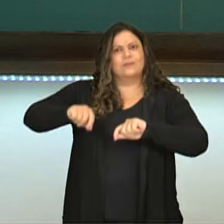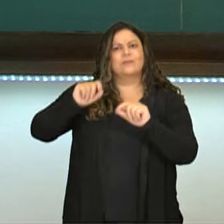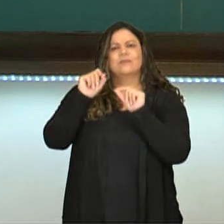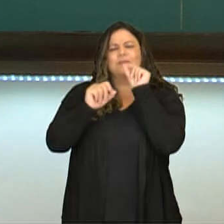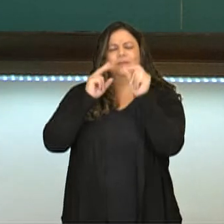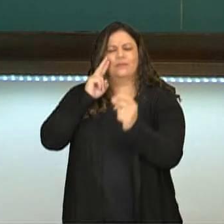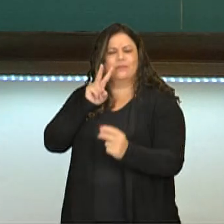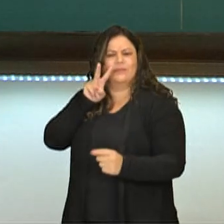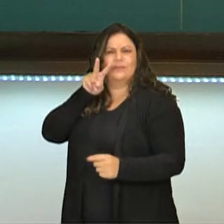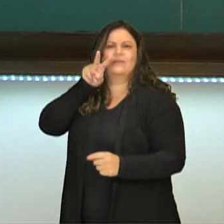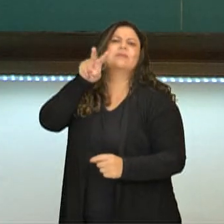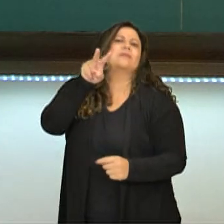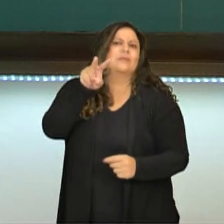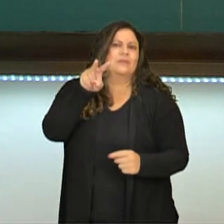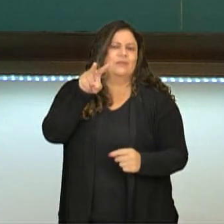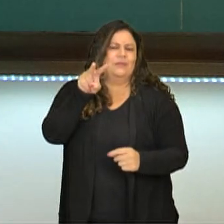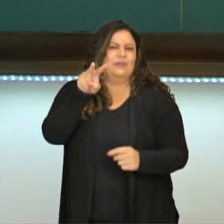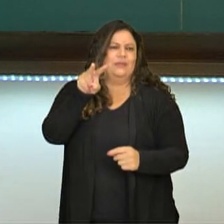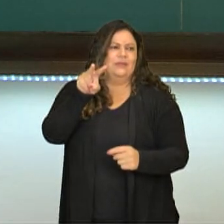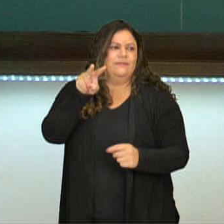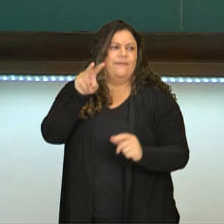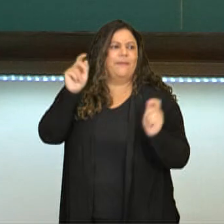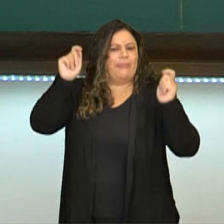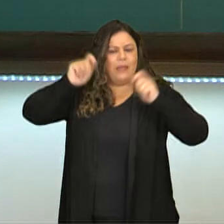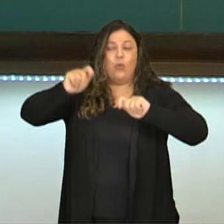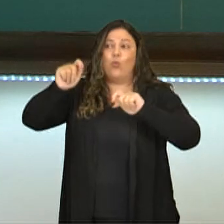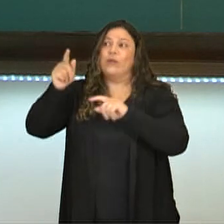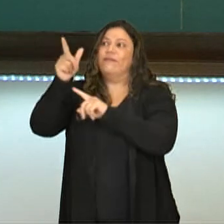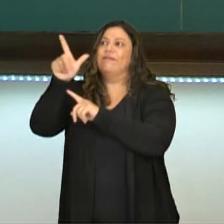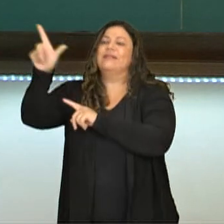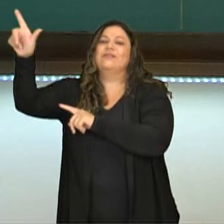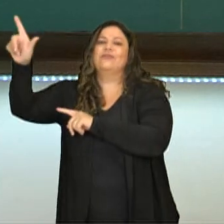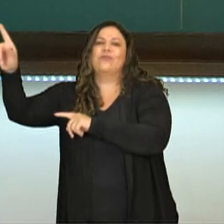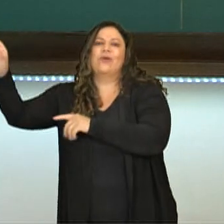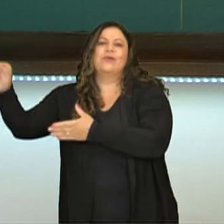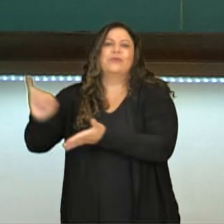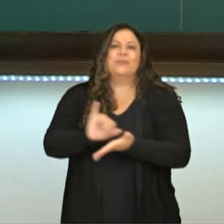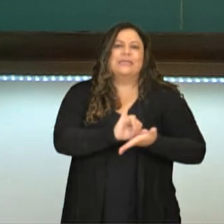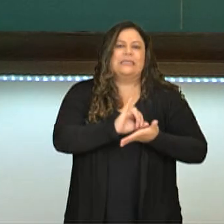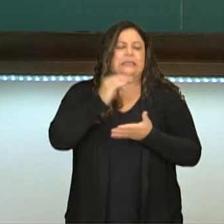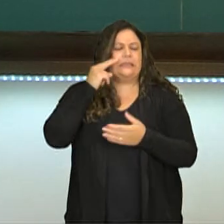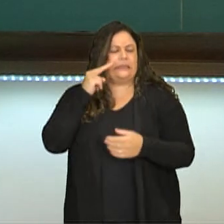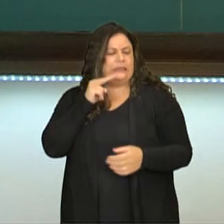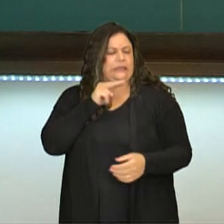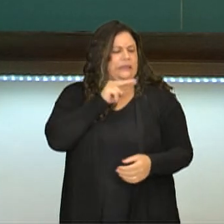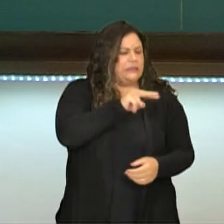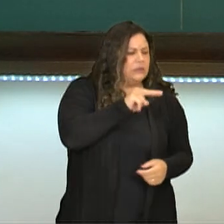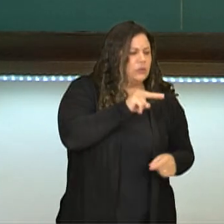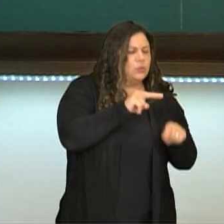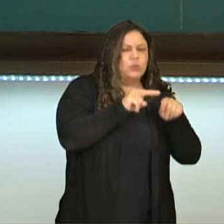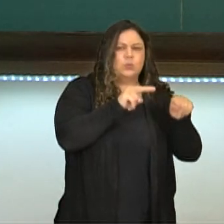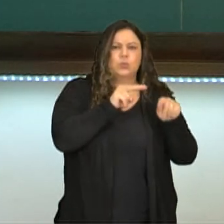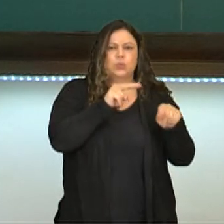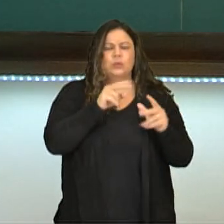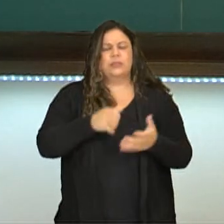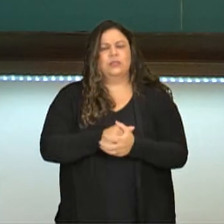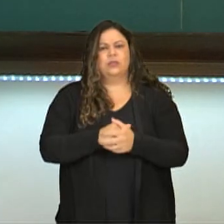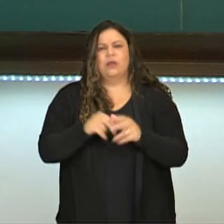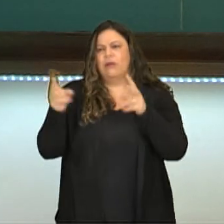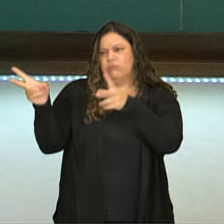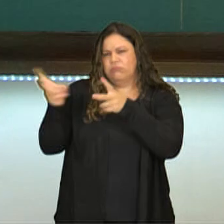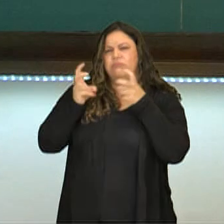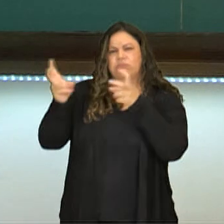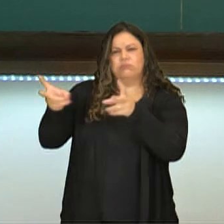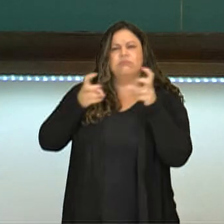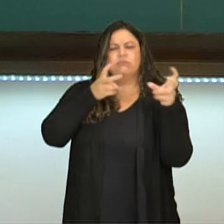do estrangeiro, do outsider, daquele que vem de fora. Então, às vezes, a gente determina um olhar do estrangeiro